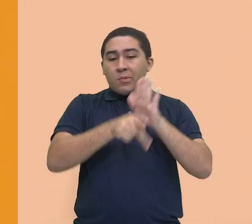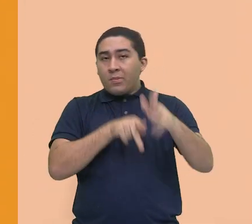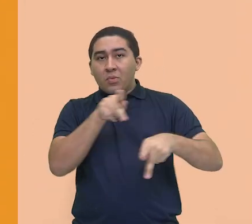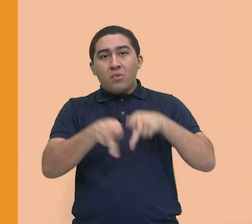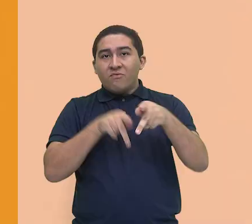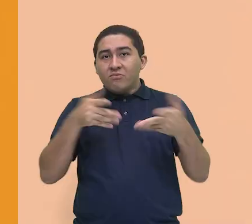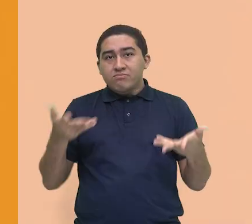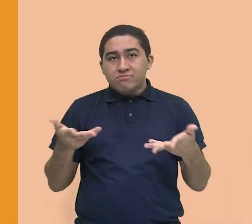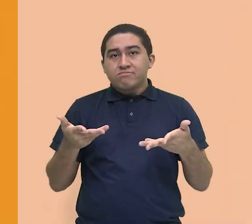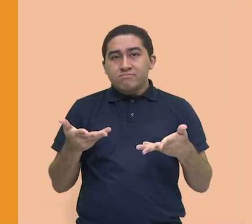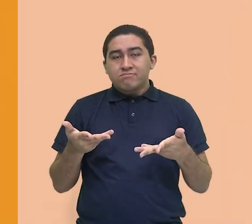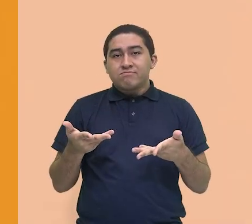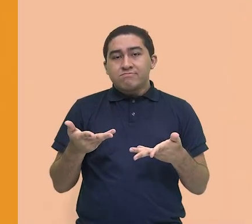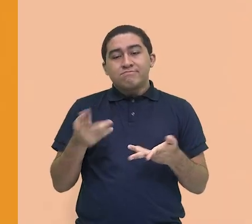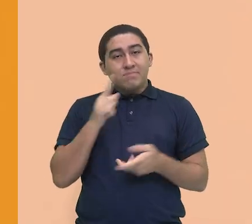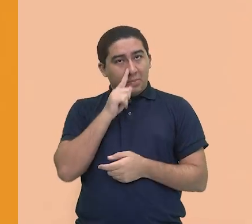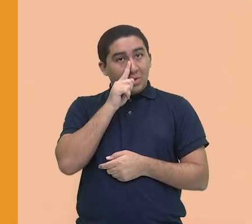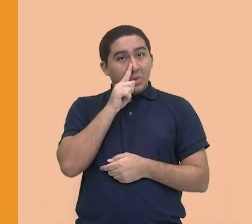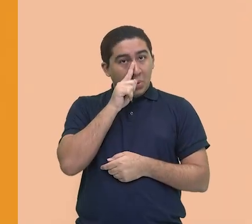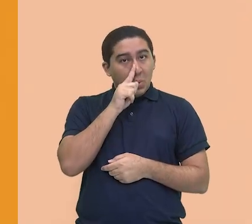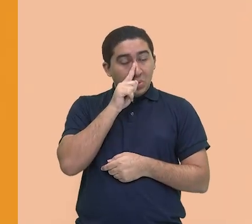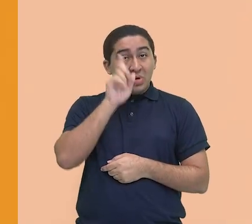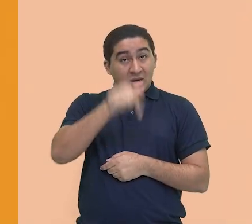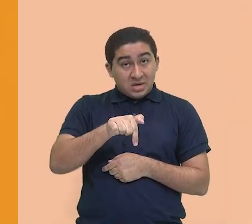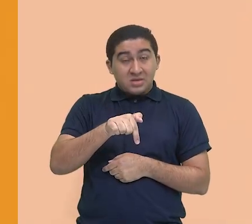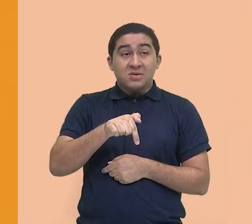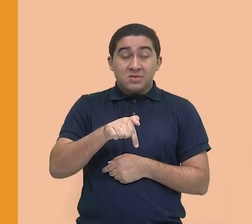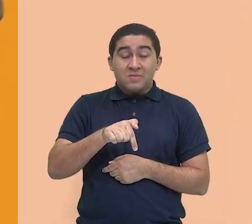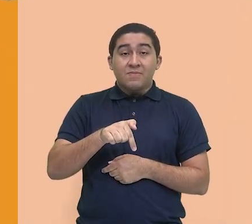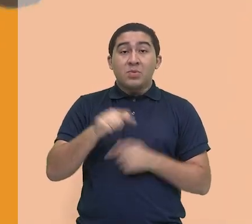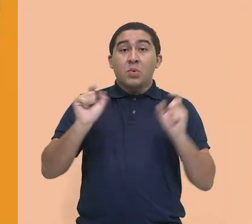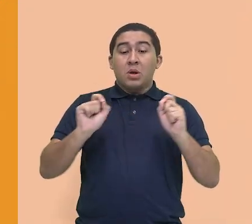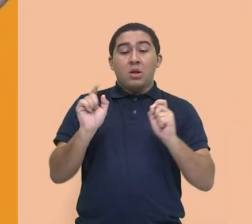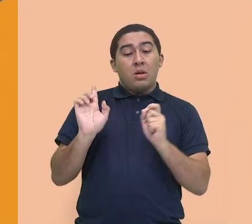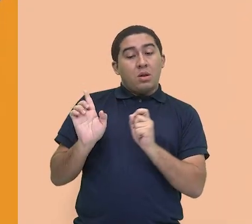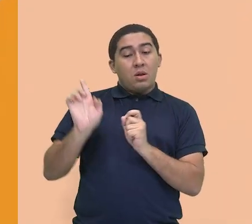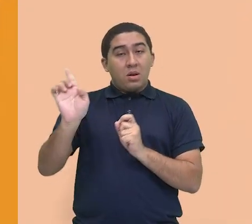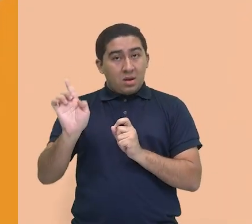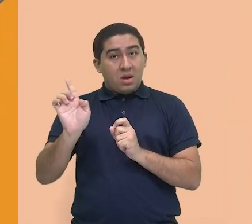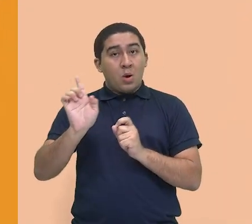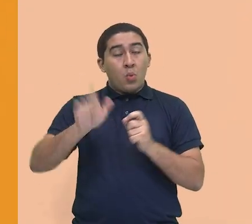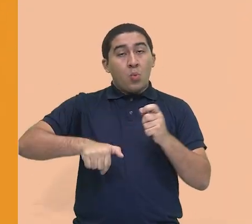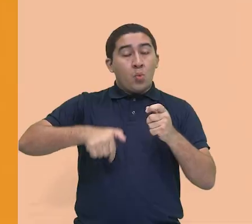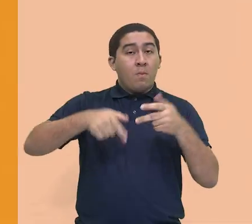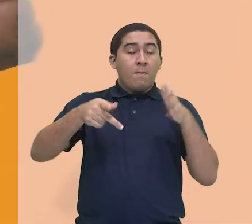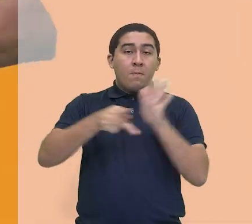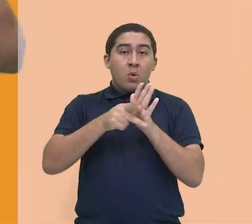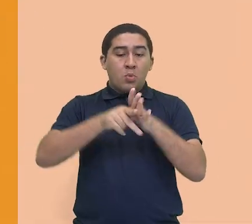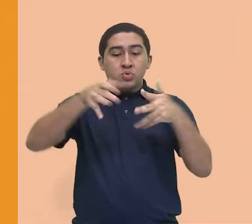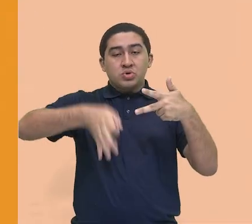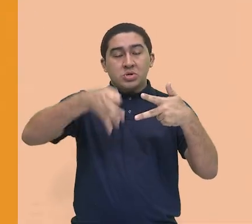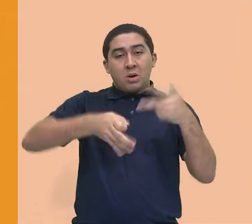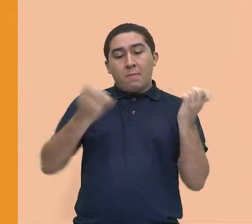nação. Então é perigoso. E isso aí, lá, o Poder Judiciário, ele vai poder realmente